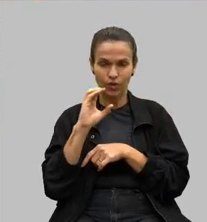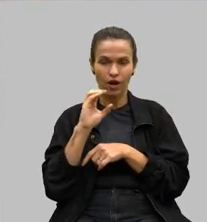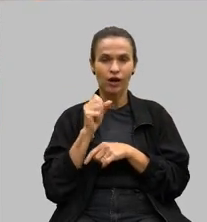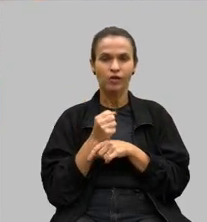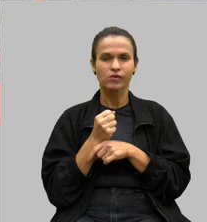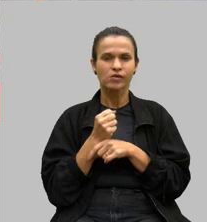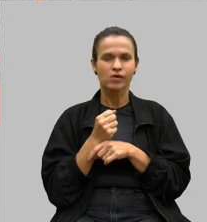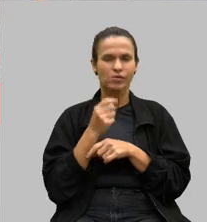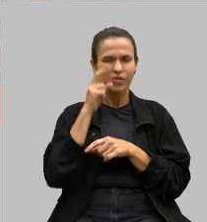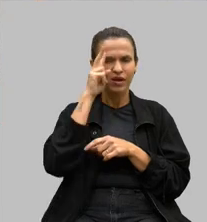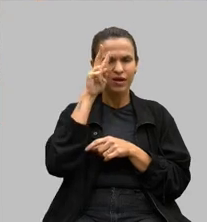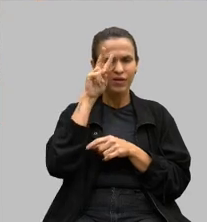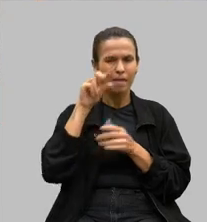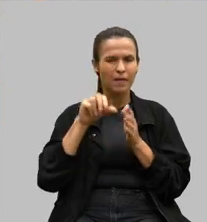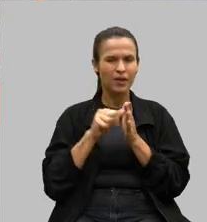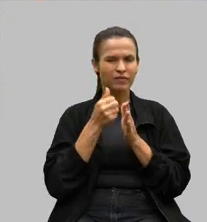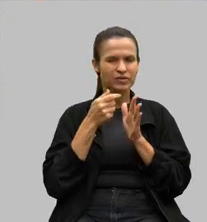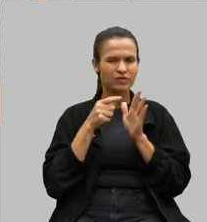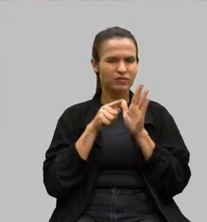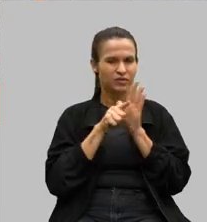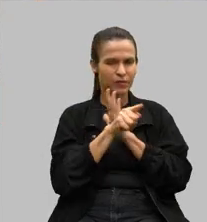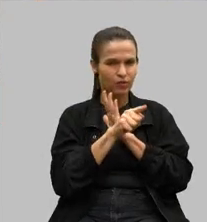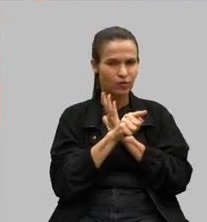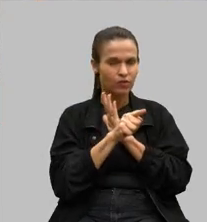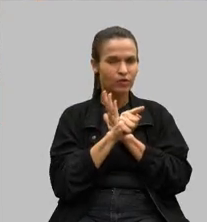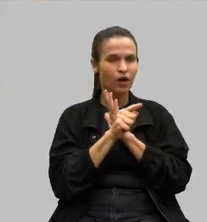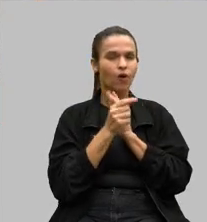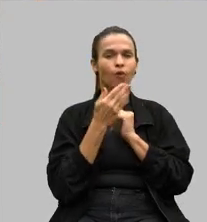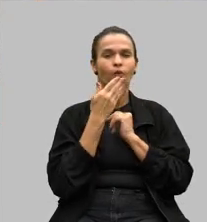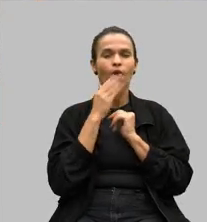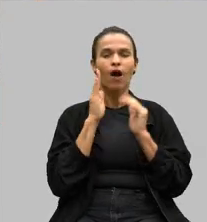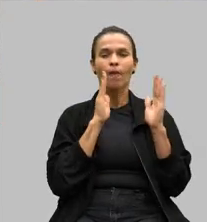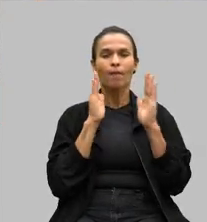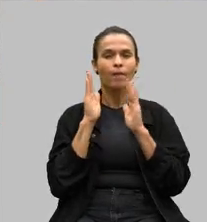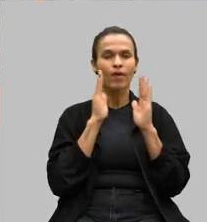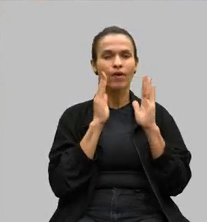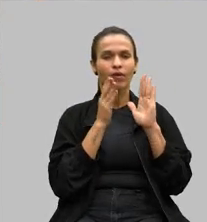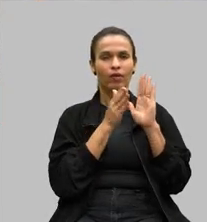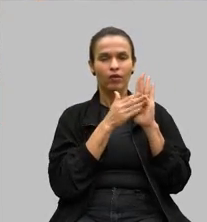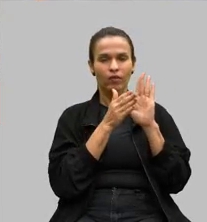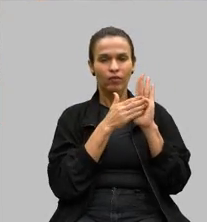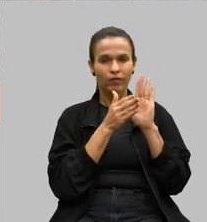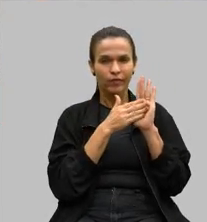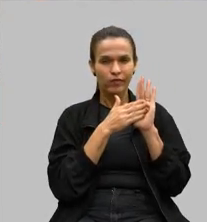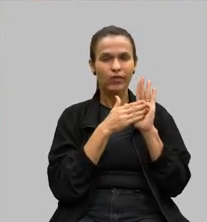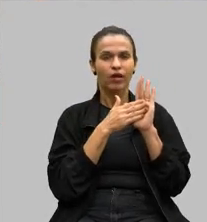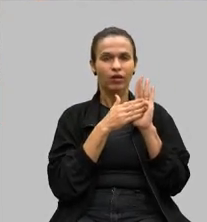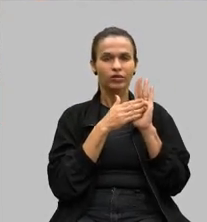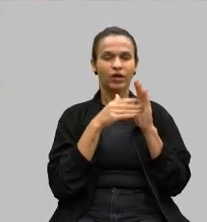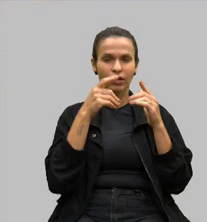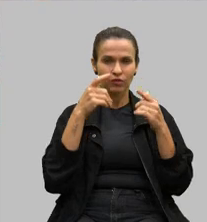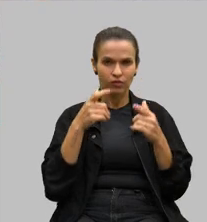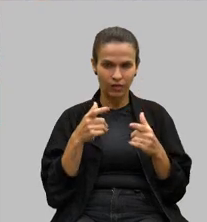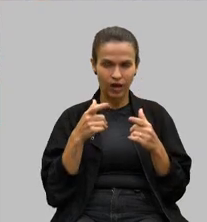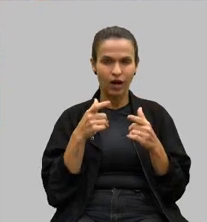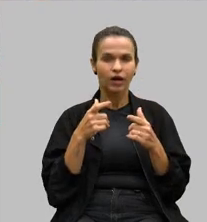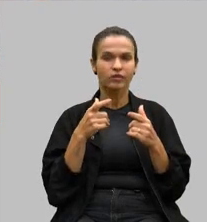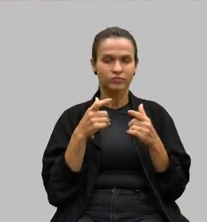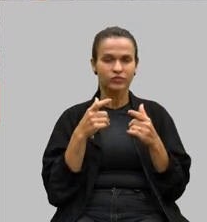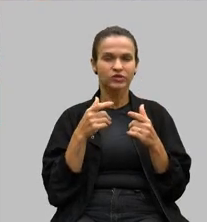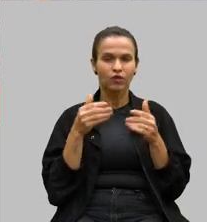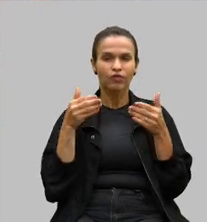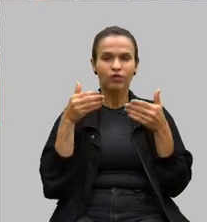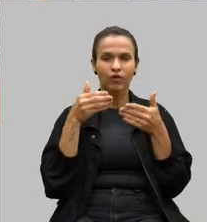fiz a pergunta sobre quando o dossiê do tombamento da Serra do Curral seria pautado no